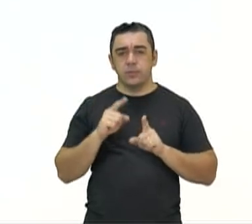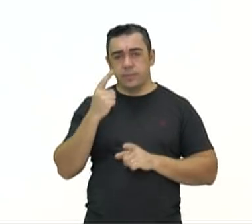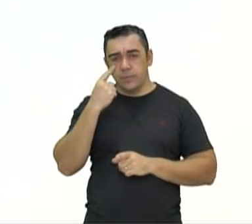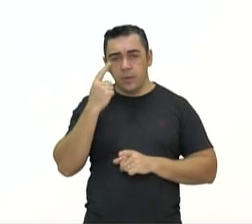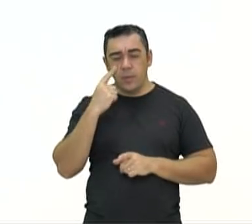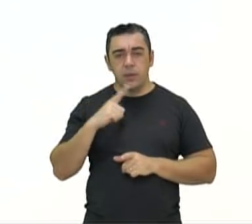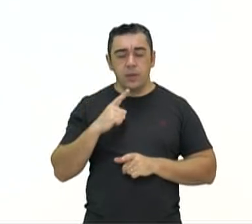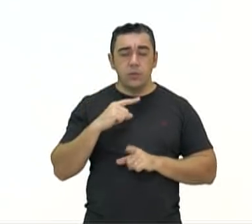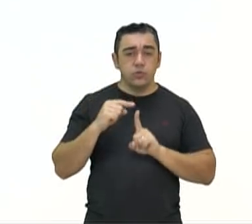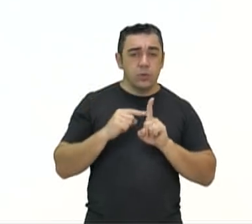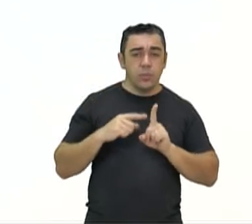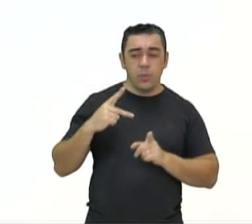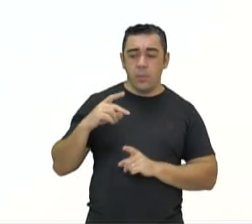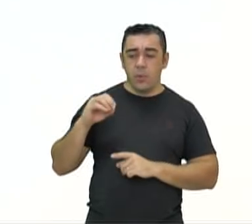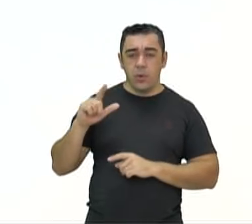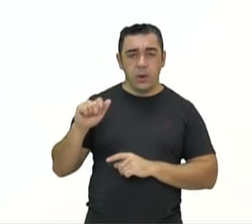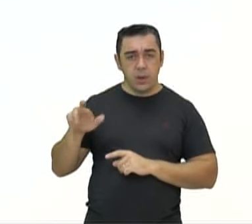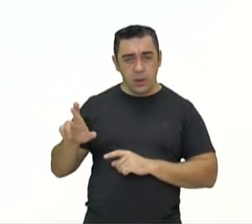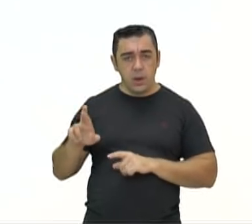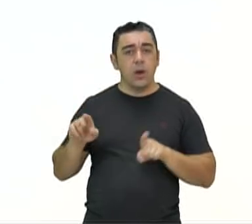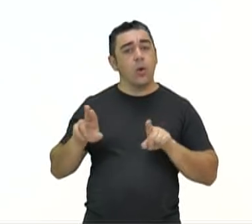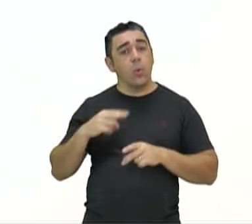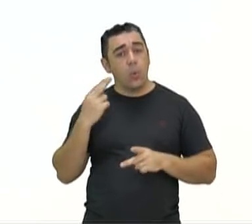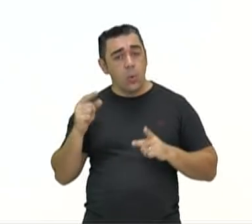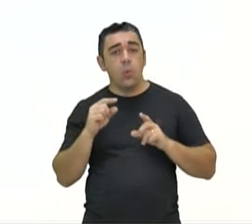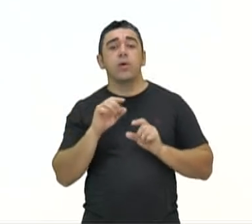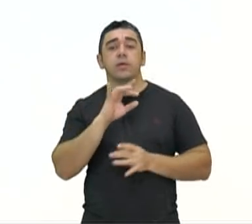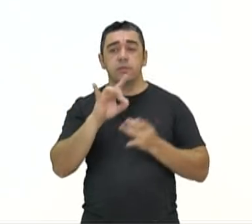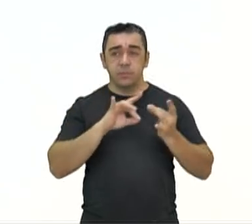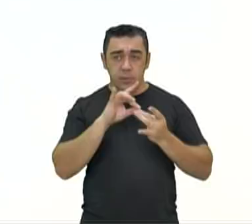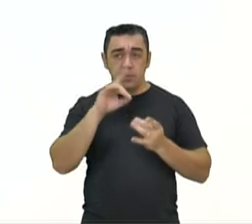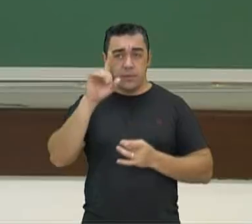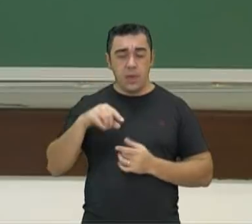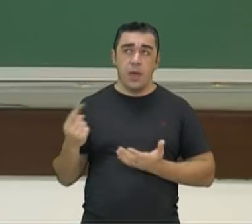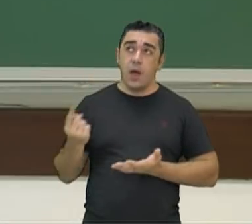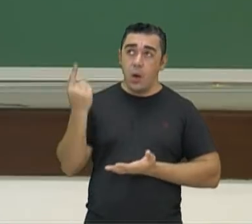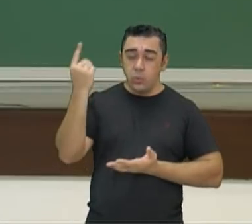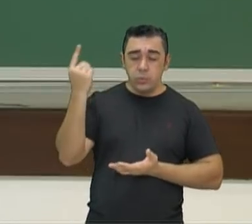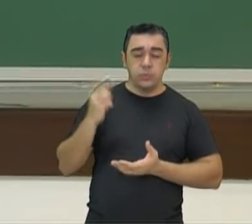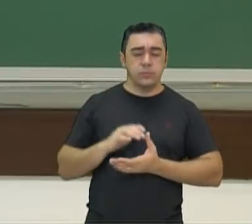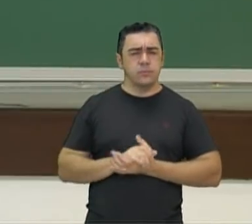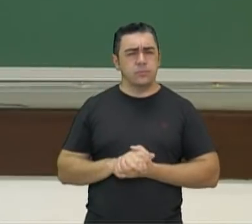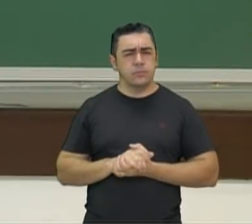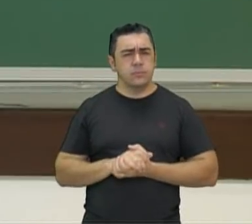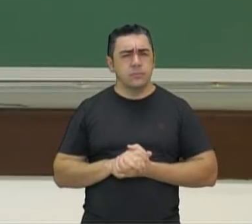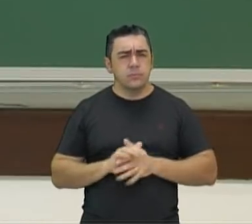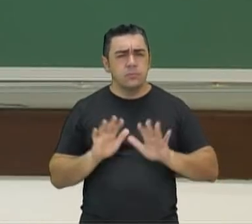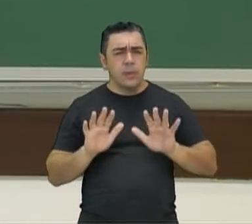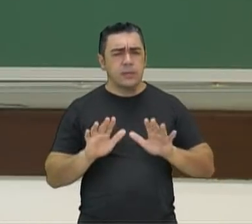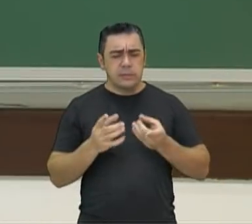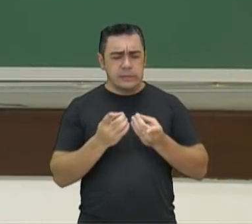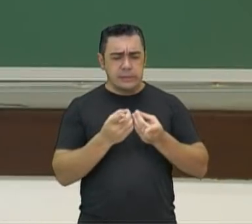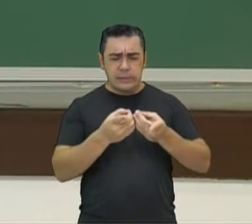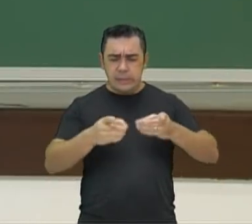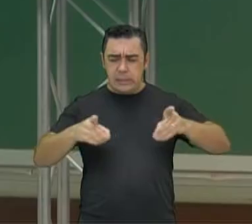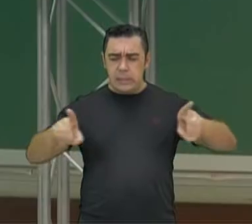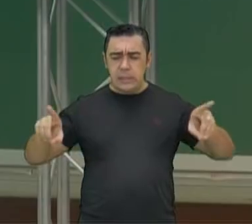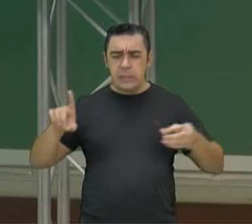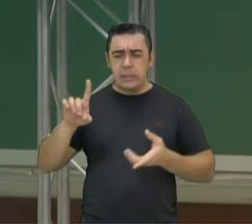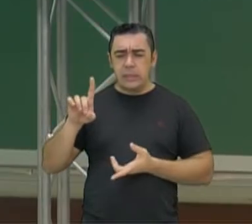tipo polar ou ainda especificamente vegetação de altitude. Ô, professor, e deserto? Ih, acabou a